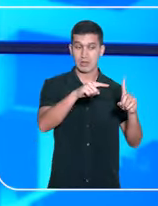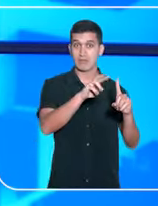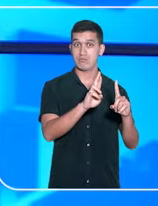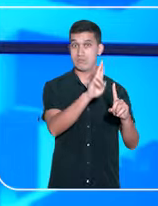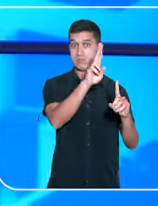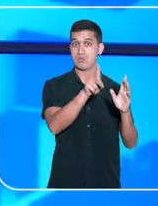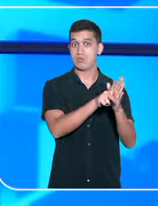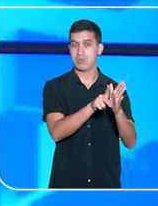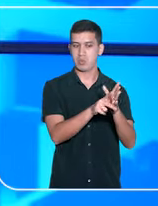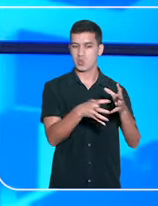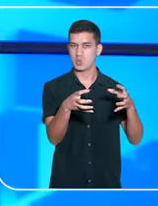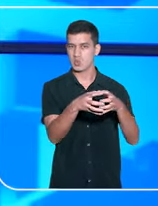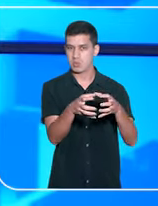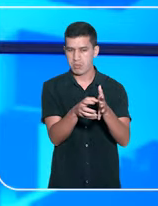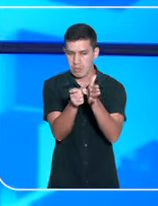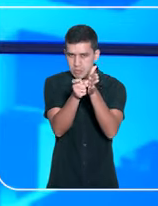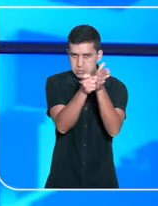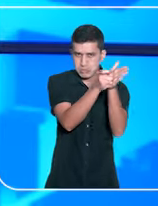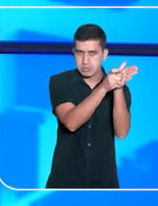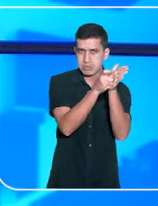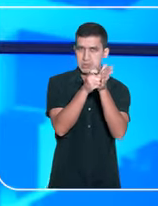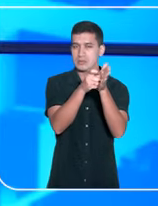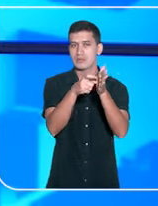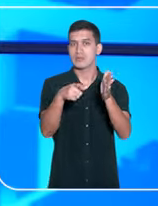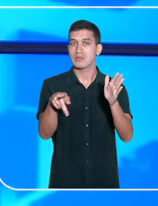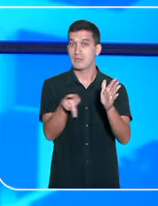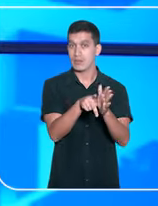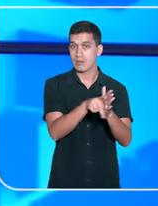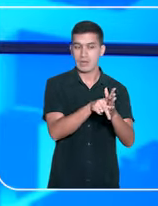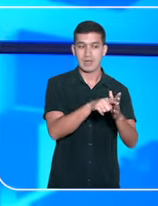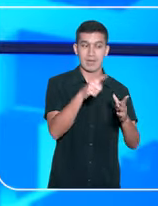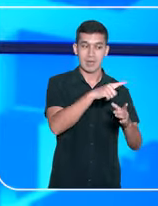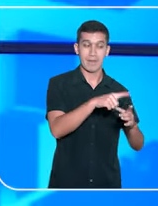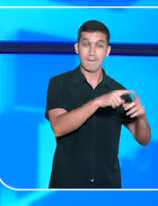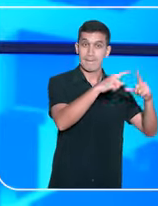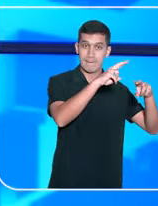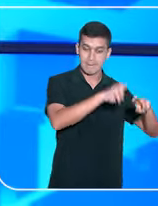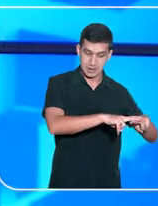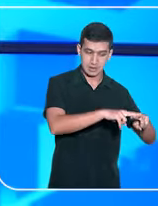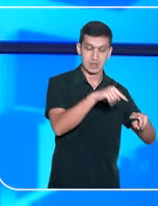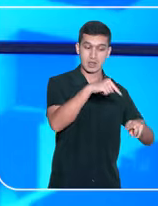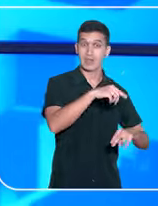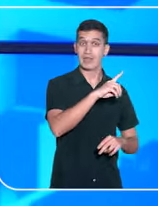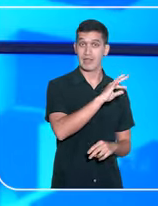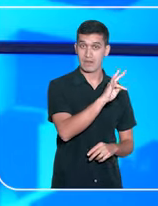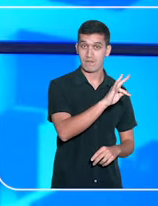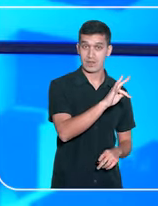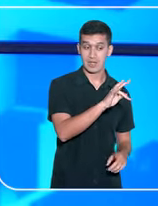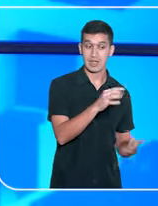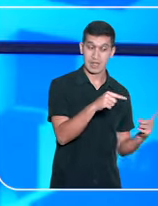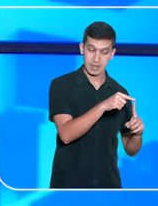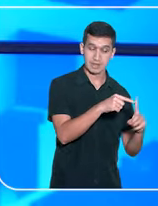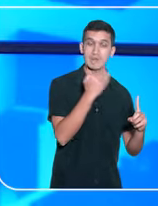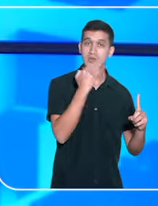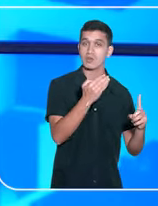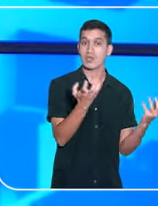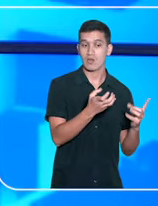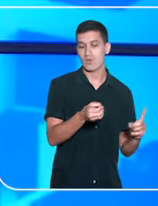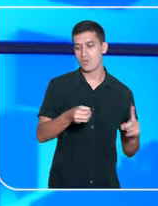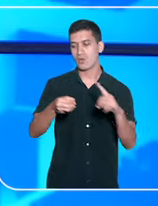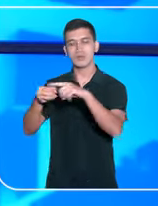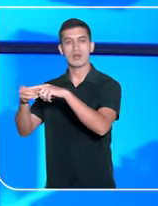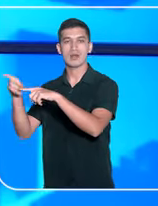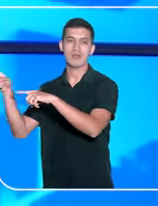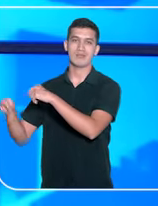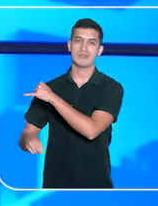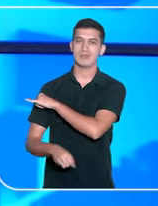líderes da facção Comando Vermelho para sair de presídio federal e retornar ao Rio de Janeiro para os ministros